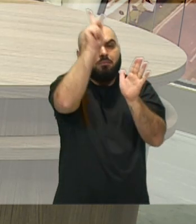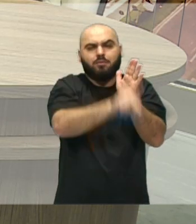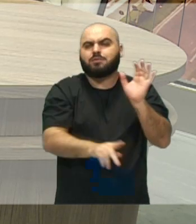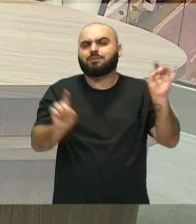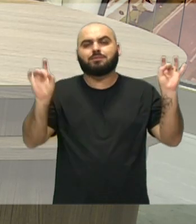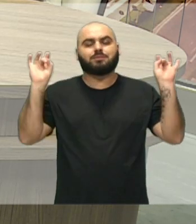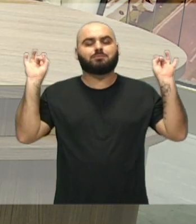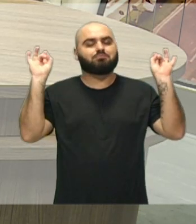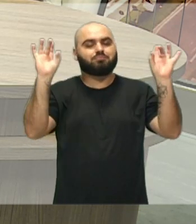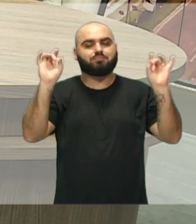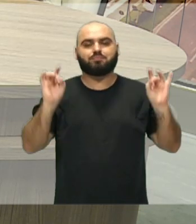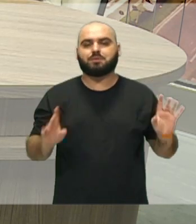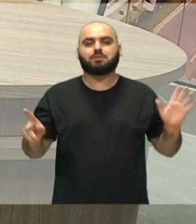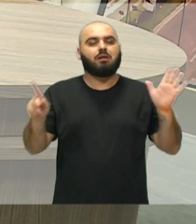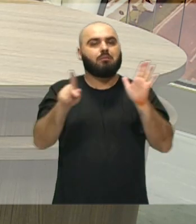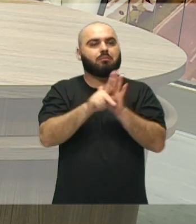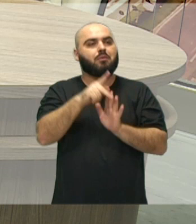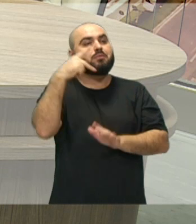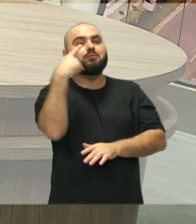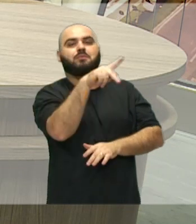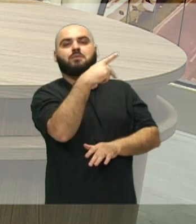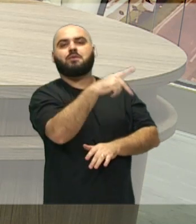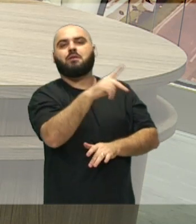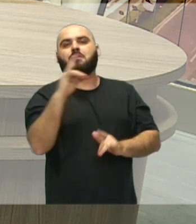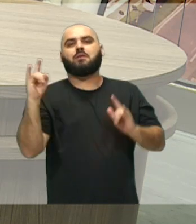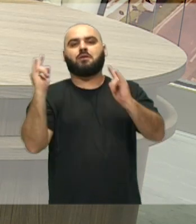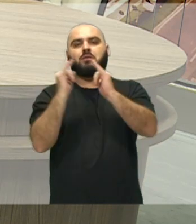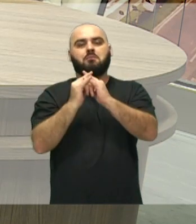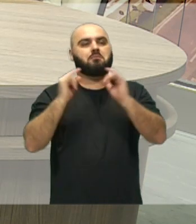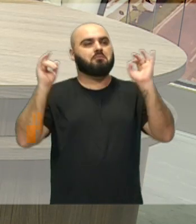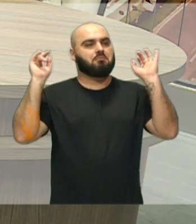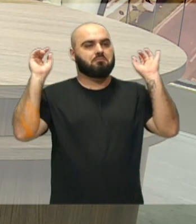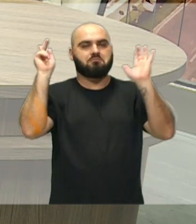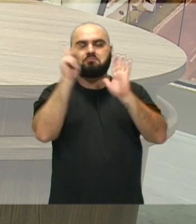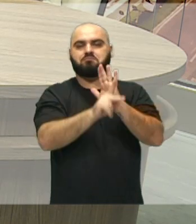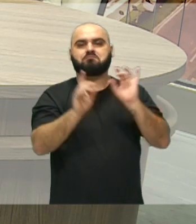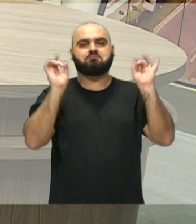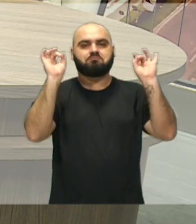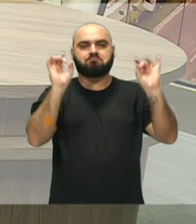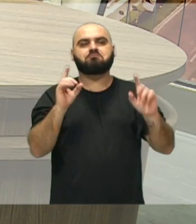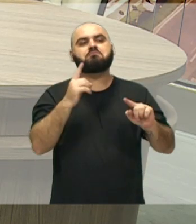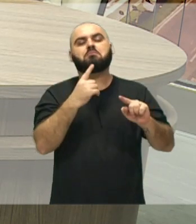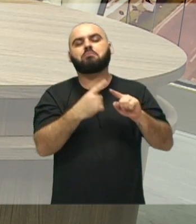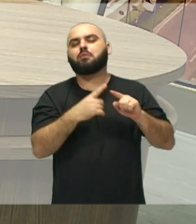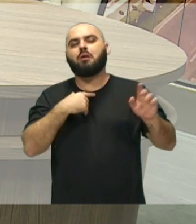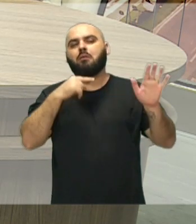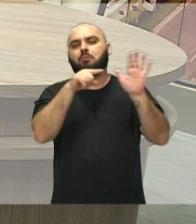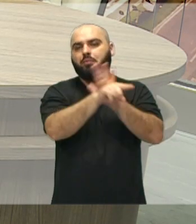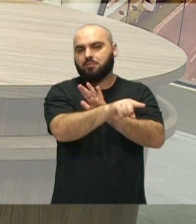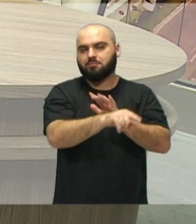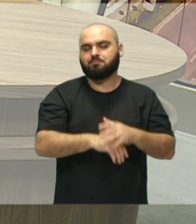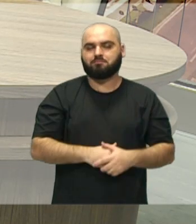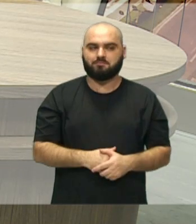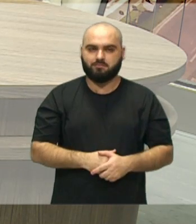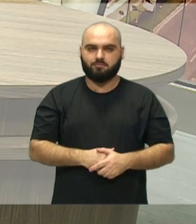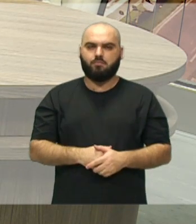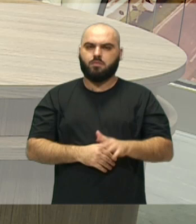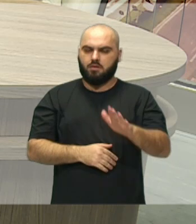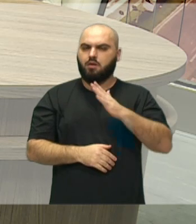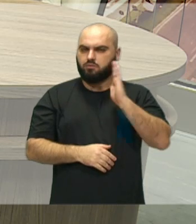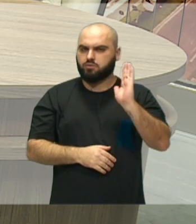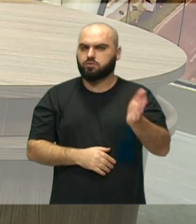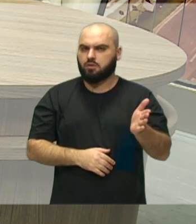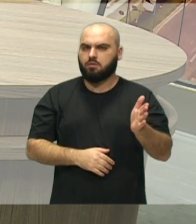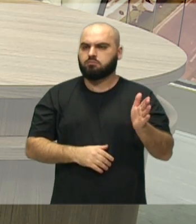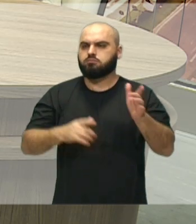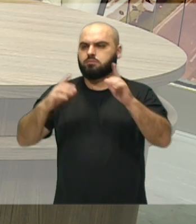da vida selvagem, né? E eu te fiz essa pergunta porque, por exemplo, assim, eu já morei em alguns